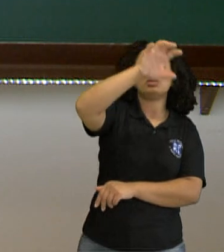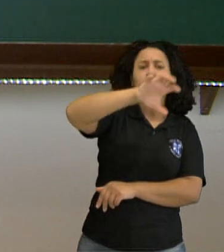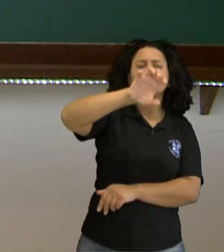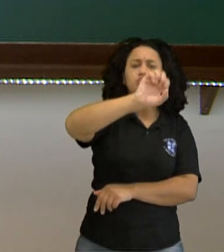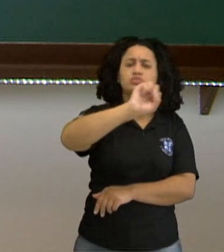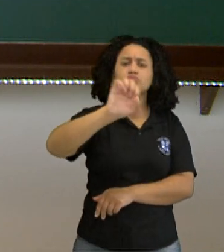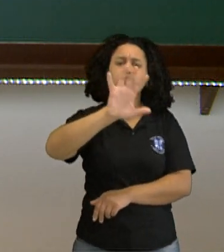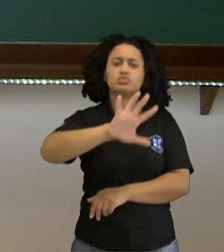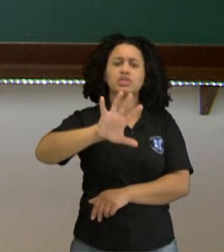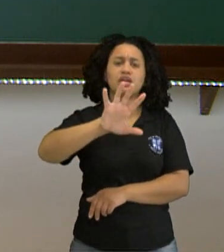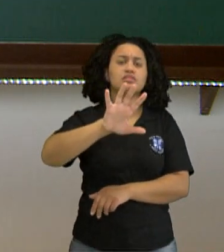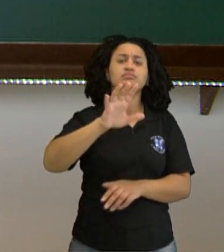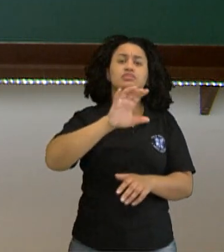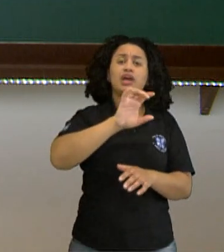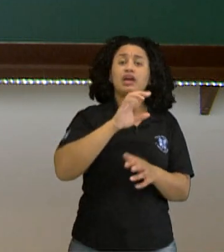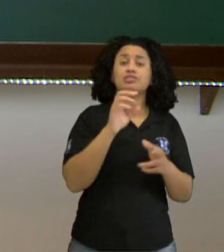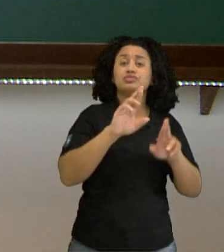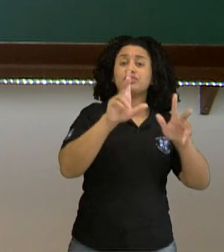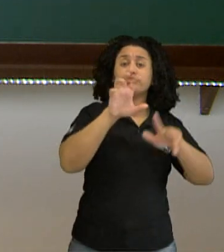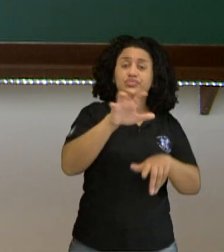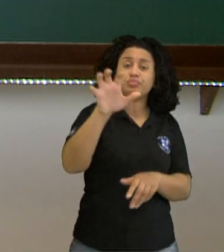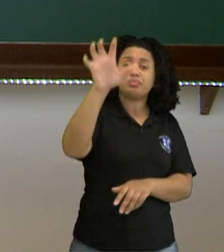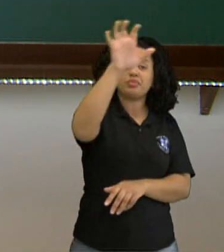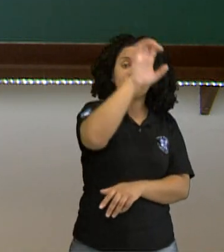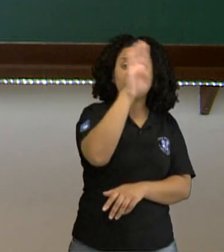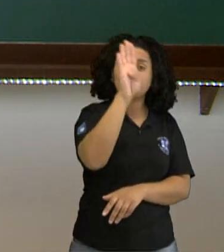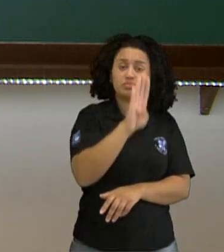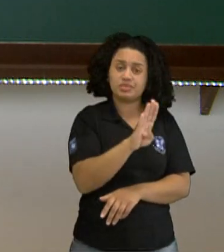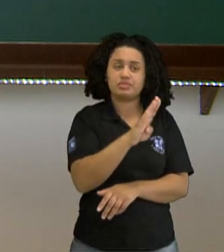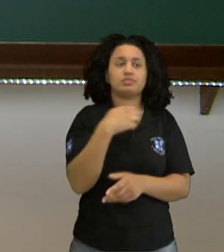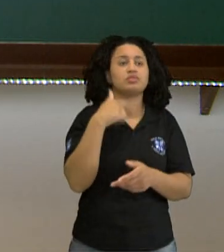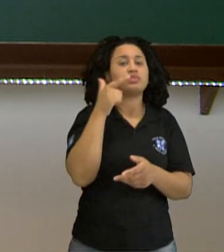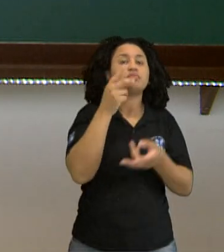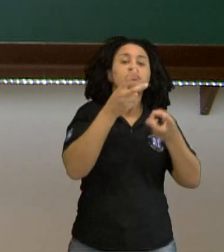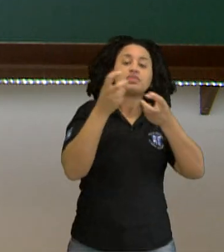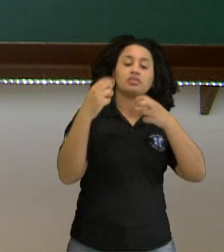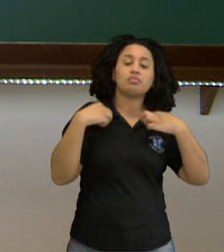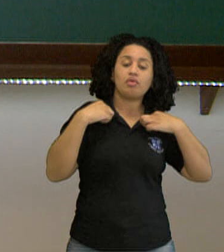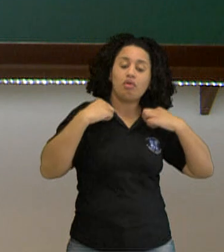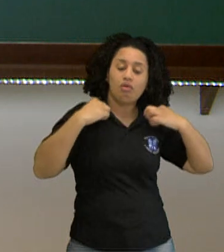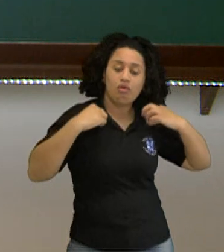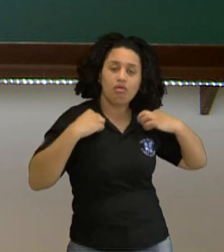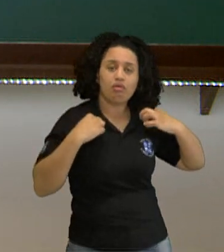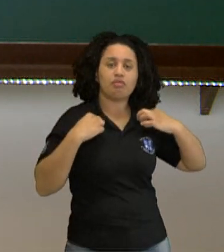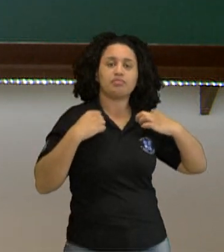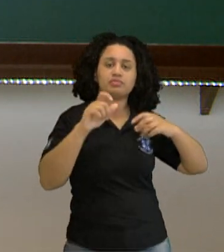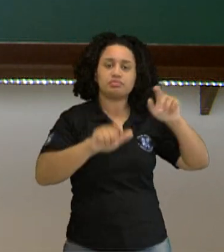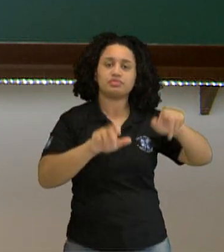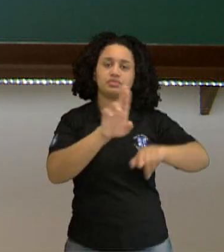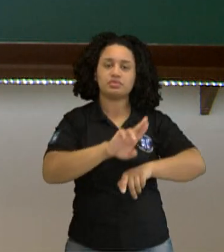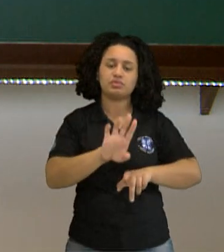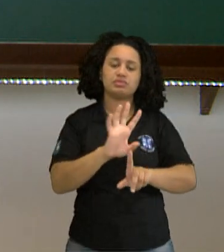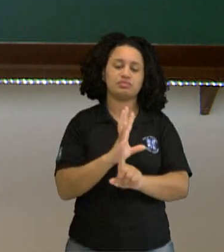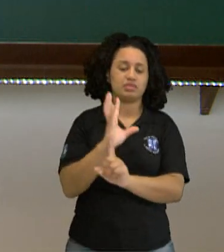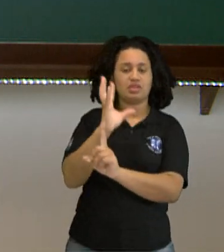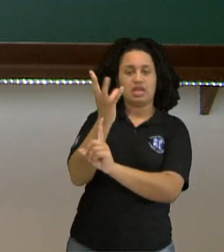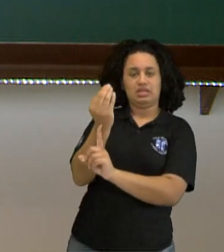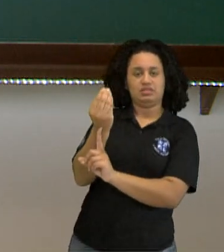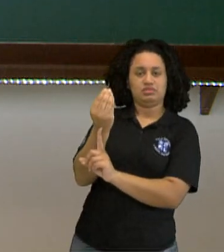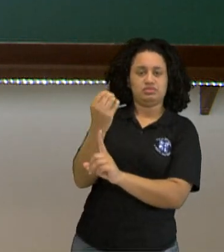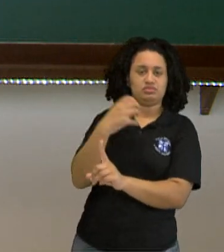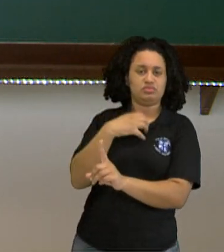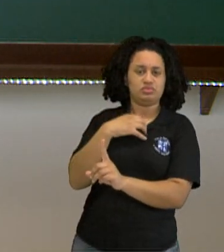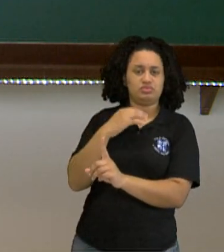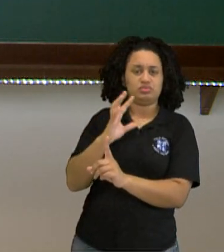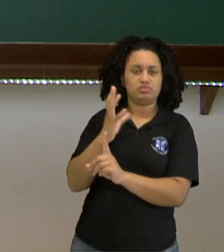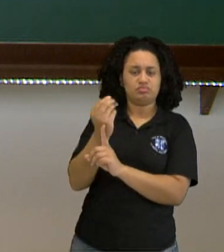Sudeste. Interessante, né, pessoal? Vemos isso nas vestimentas, vemos isso na arte de maneira geral, quando